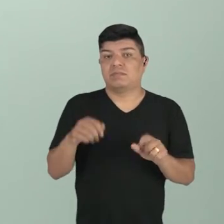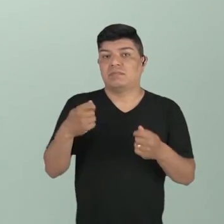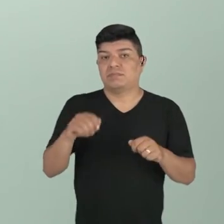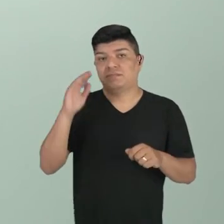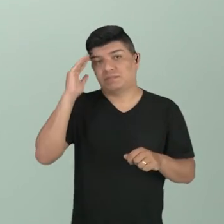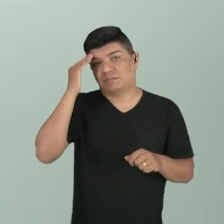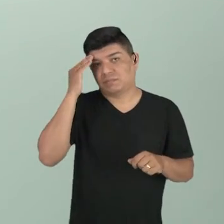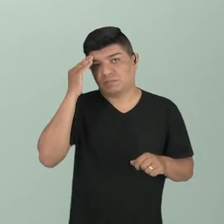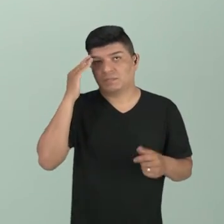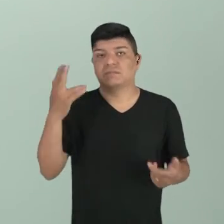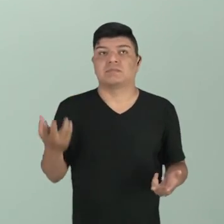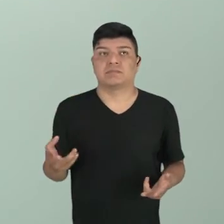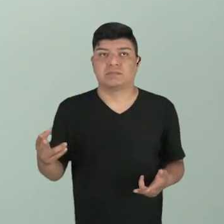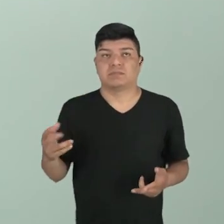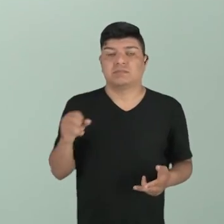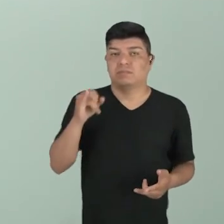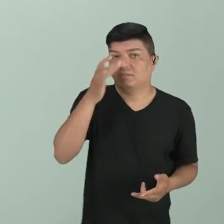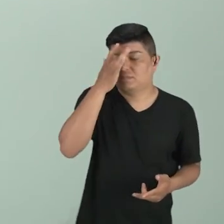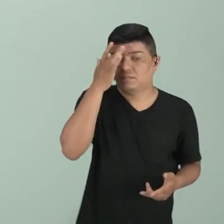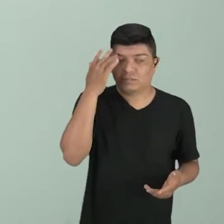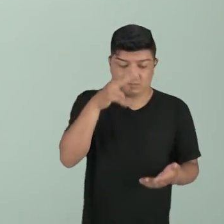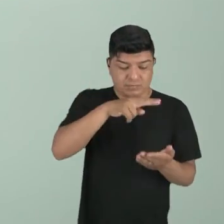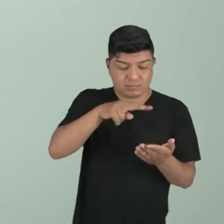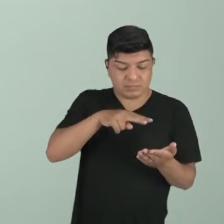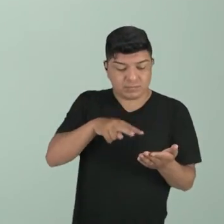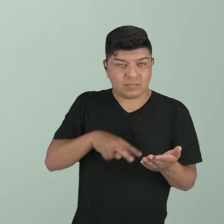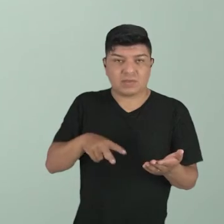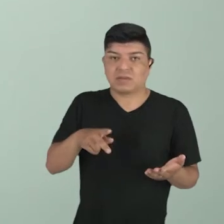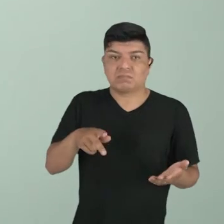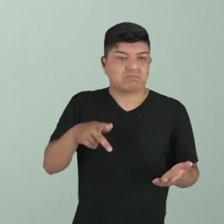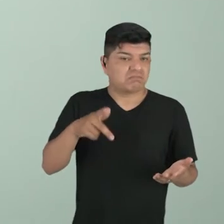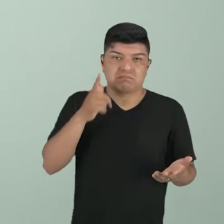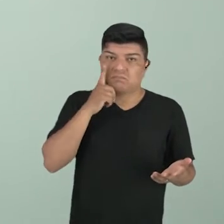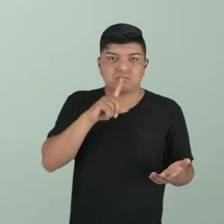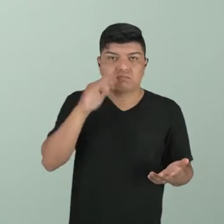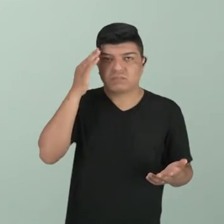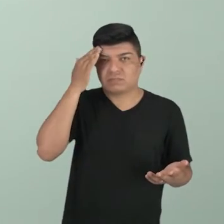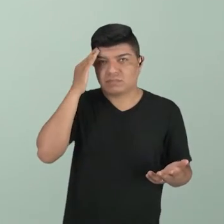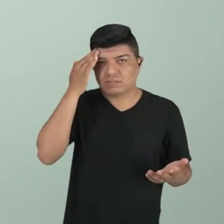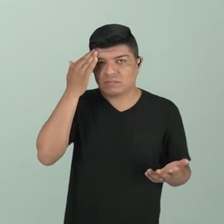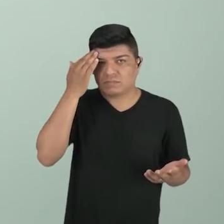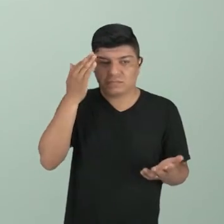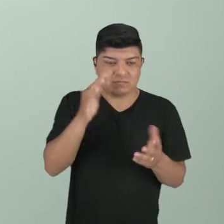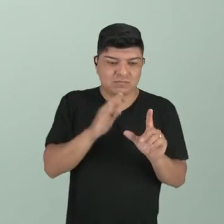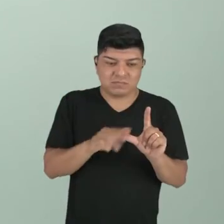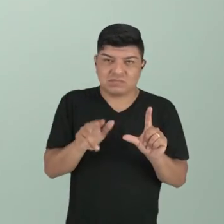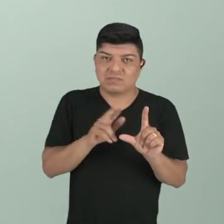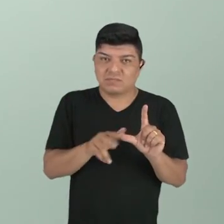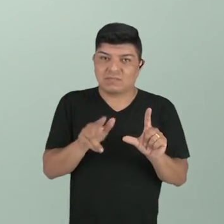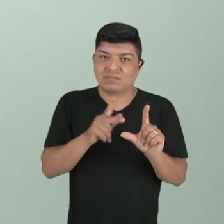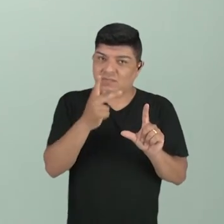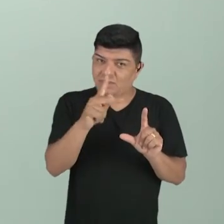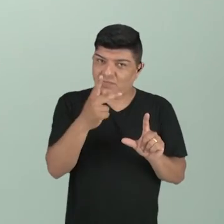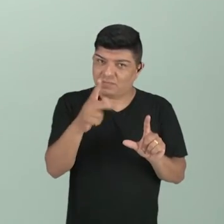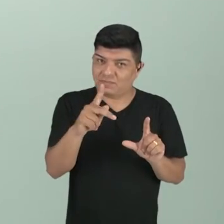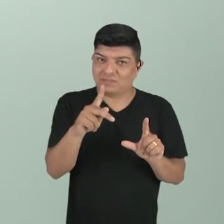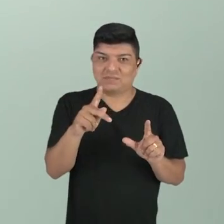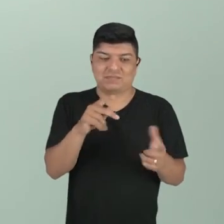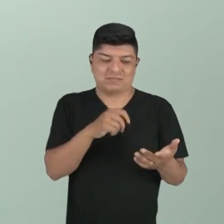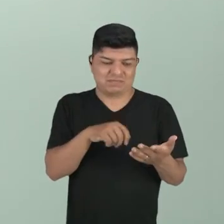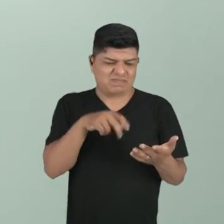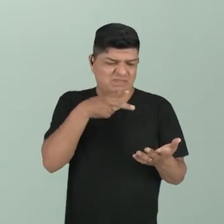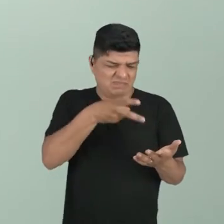entender. Se o leitor, né, não conseguir entender a sua letra, ele não vai